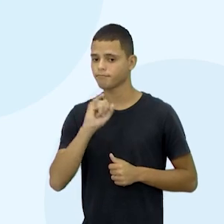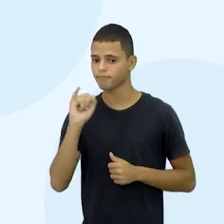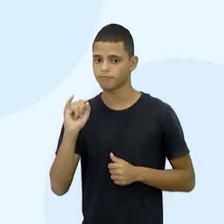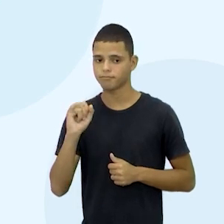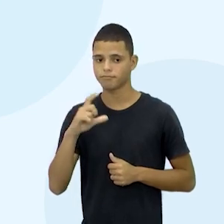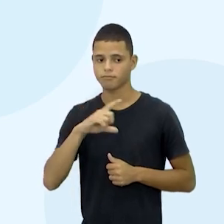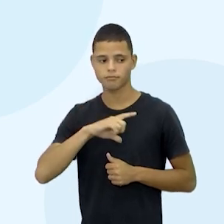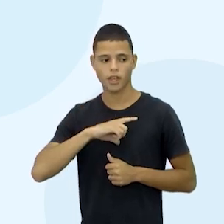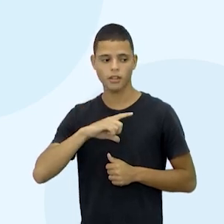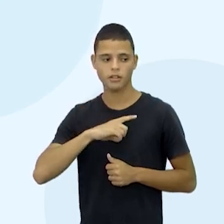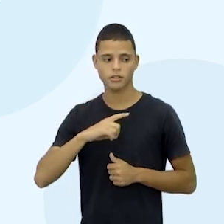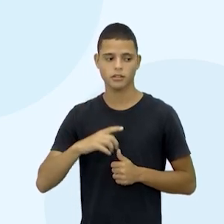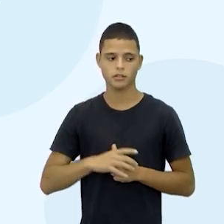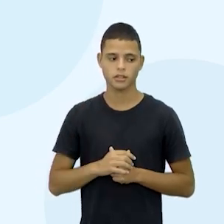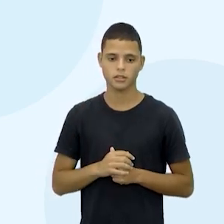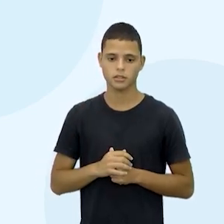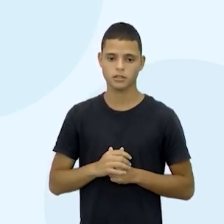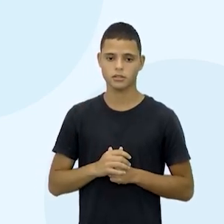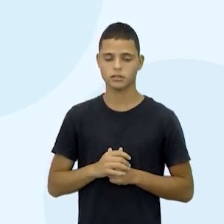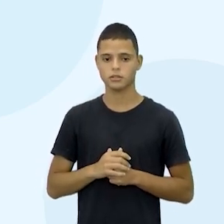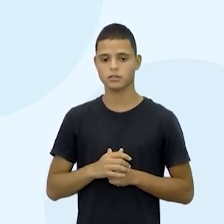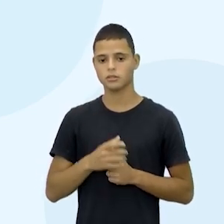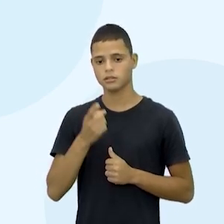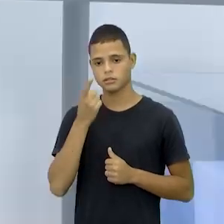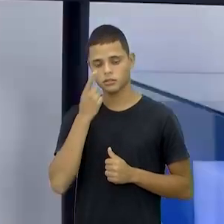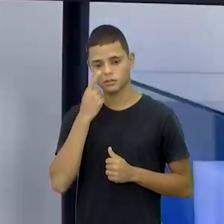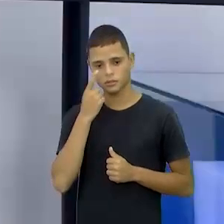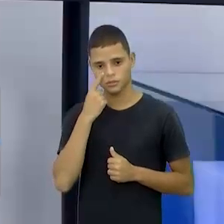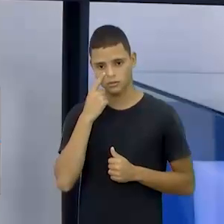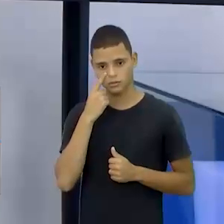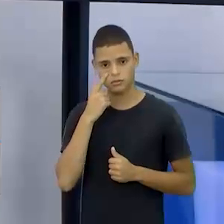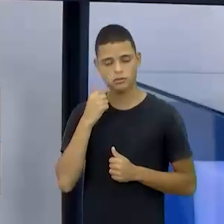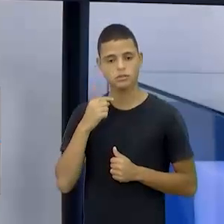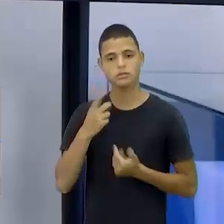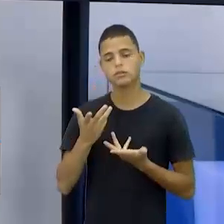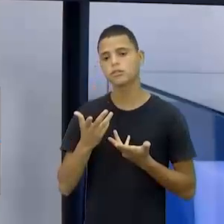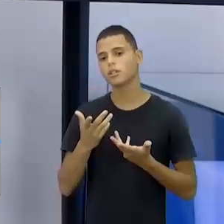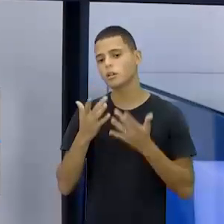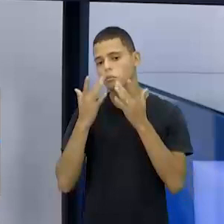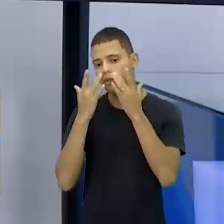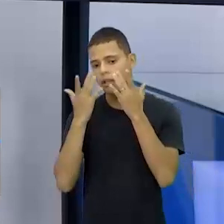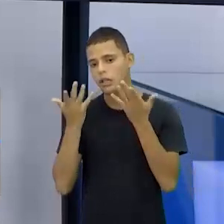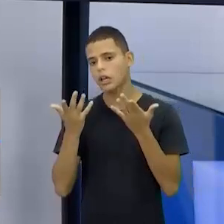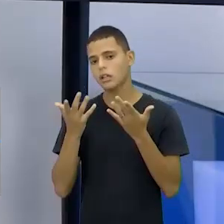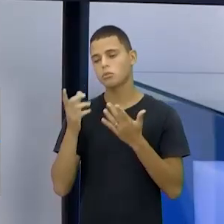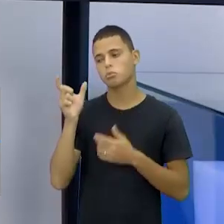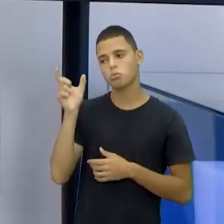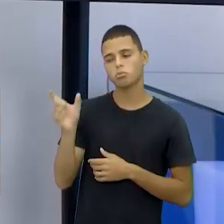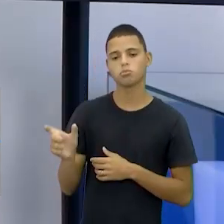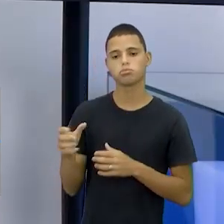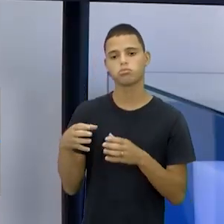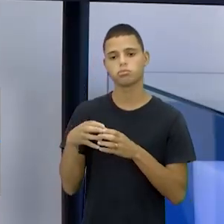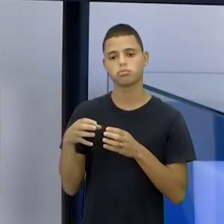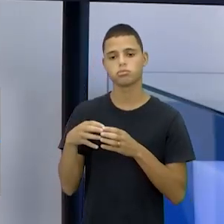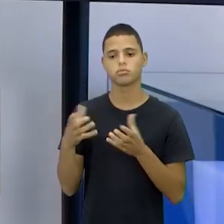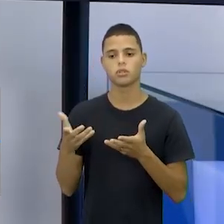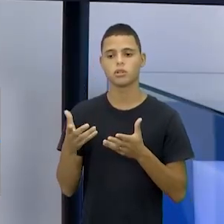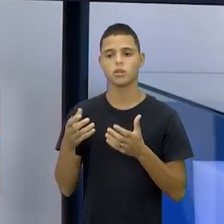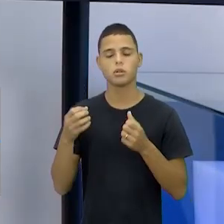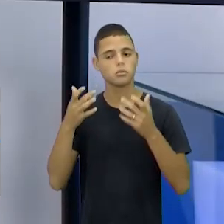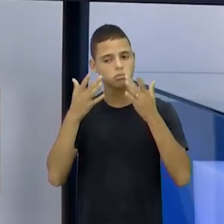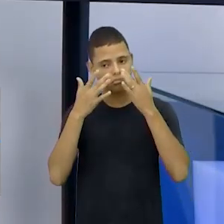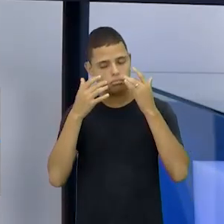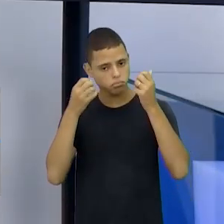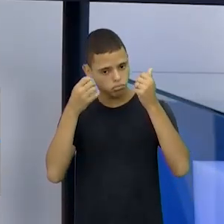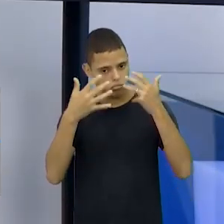foi bem explicado, e a gente pode até citar os casos bem apresentados, né? Olha, o grupo tal apresentou muito bem, o grupo